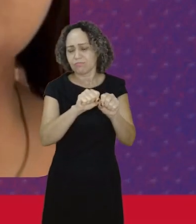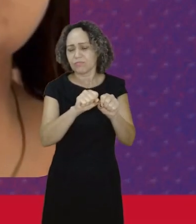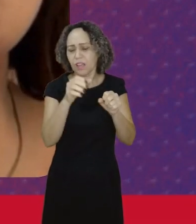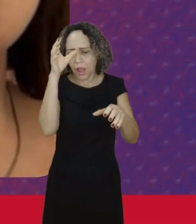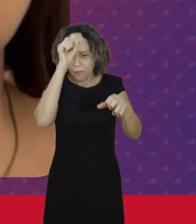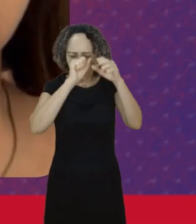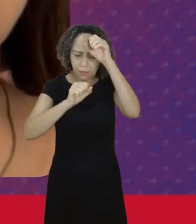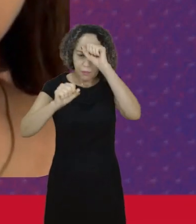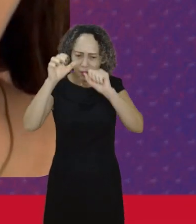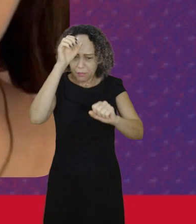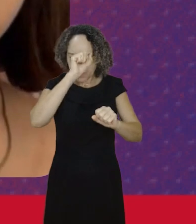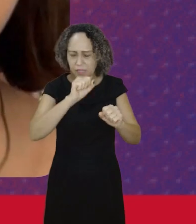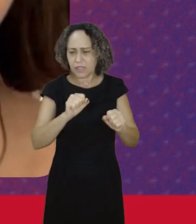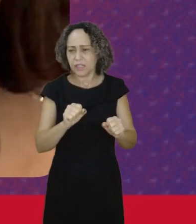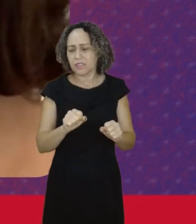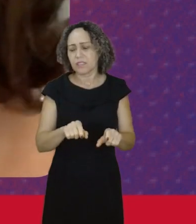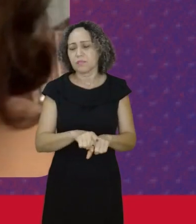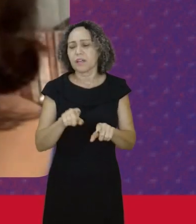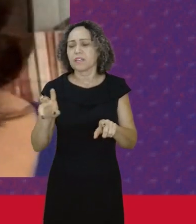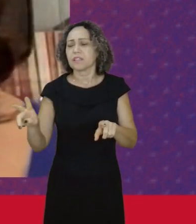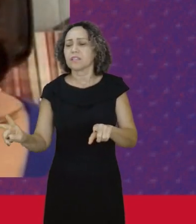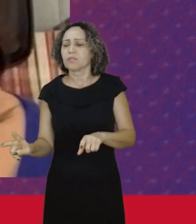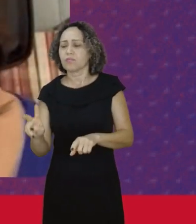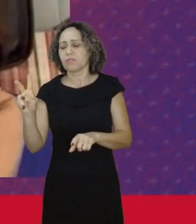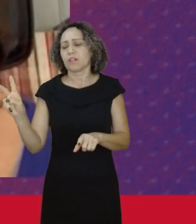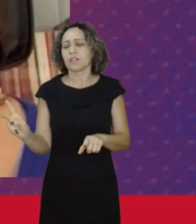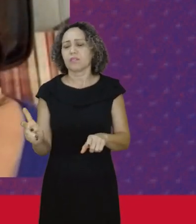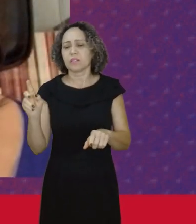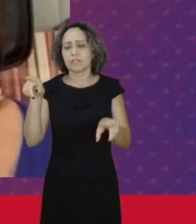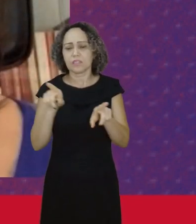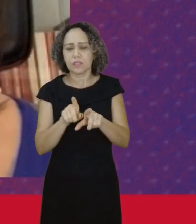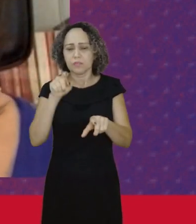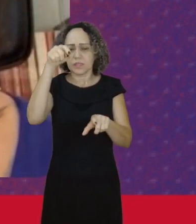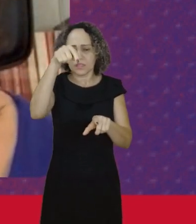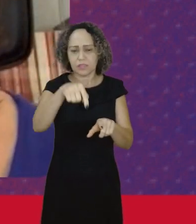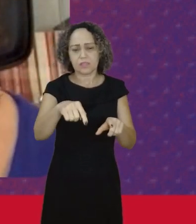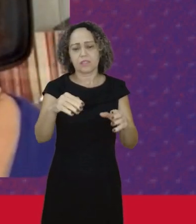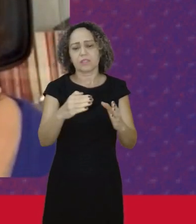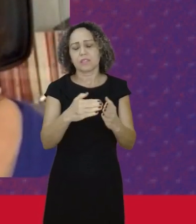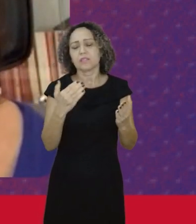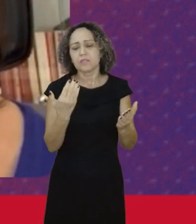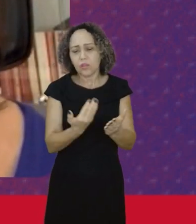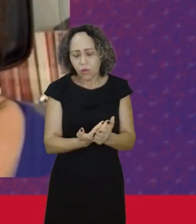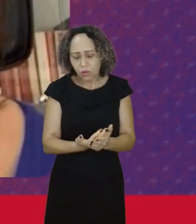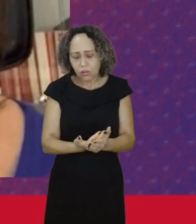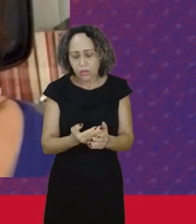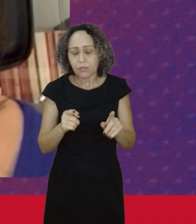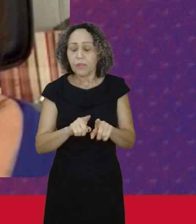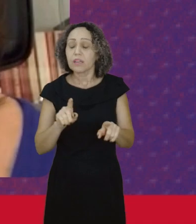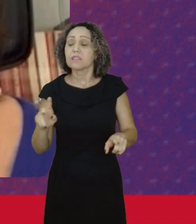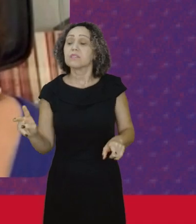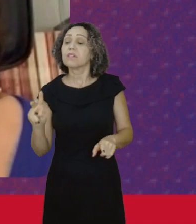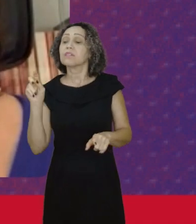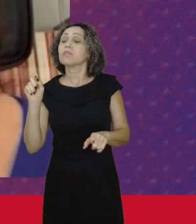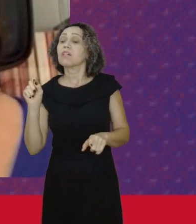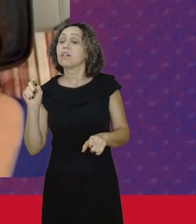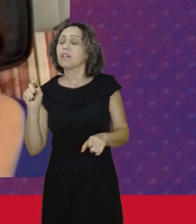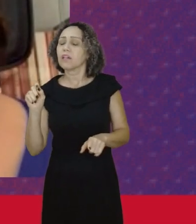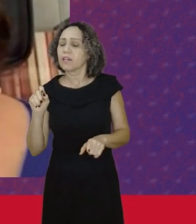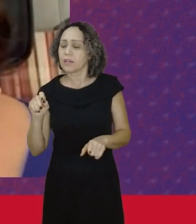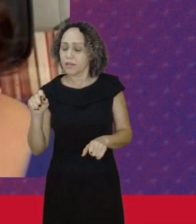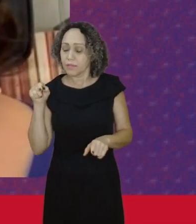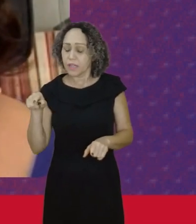valores devem estar a serviço de combater todas as formas de discriminação e violência.